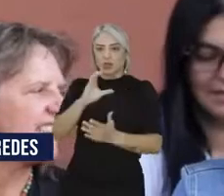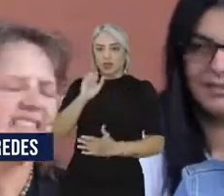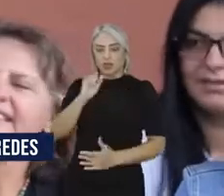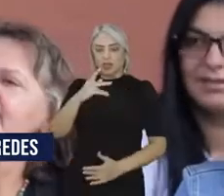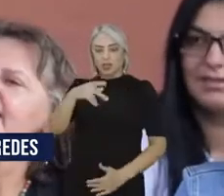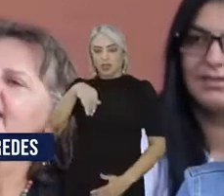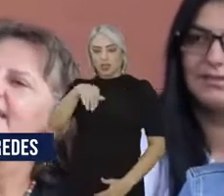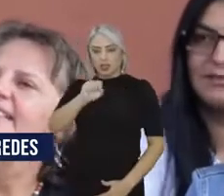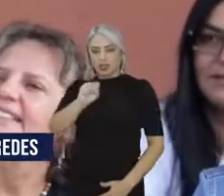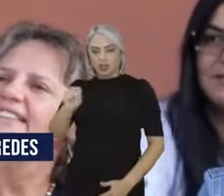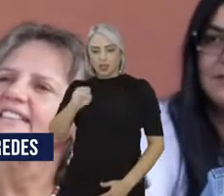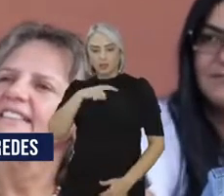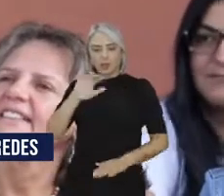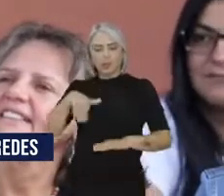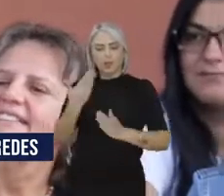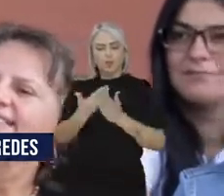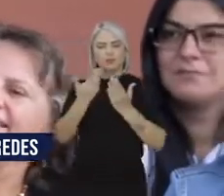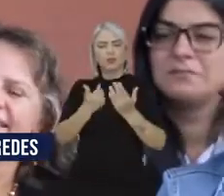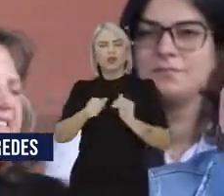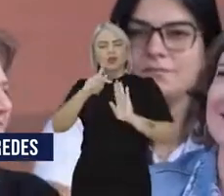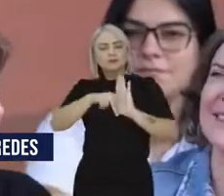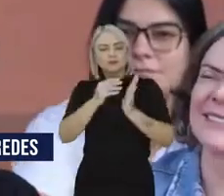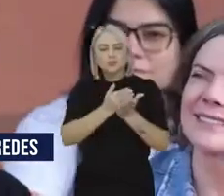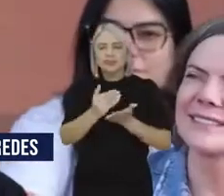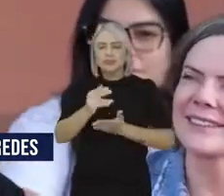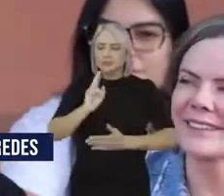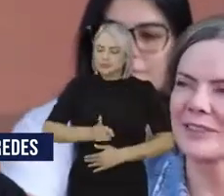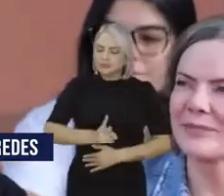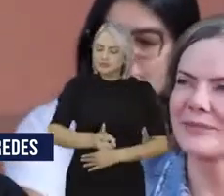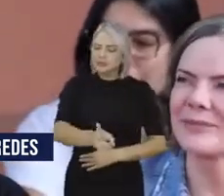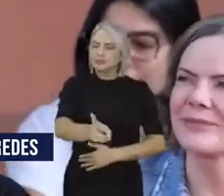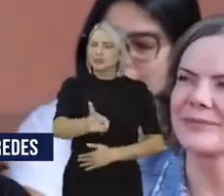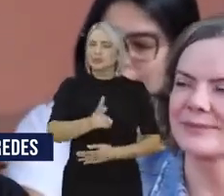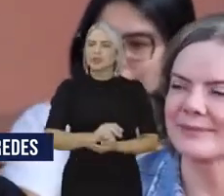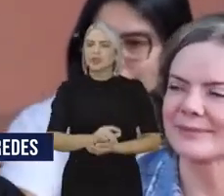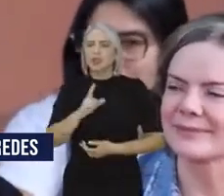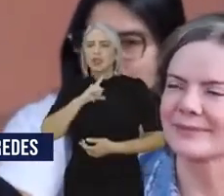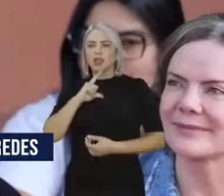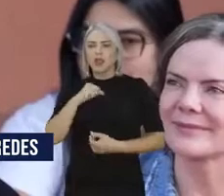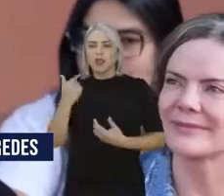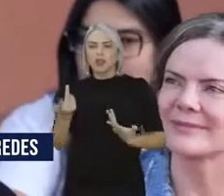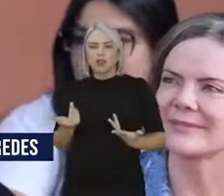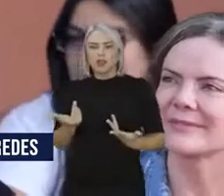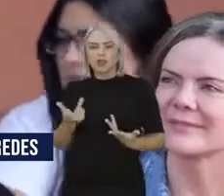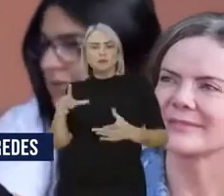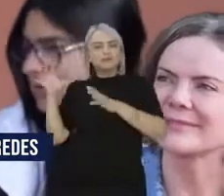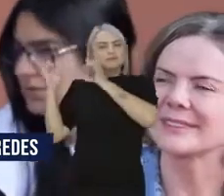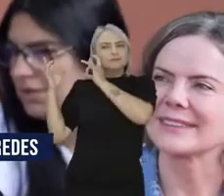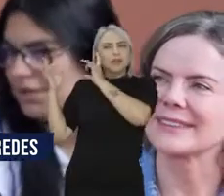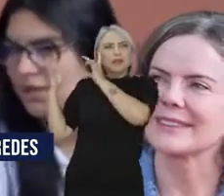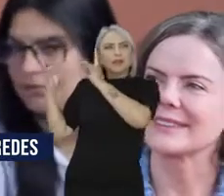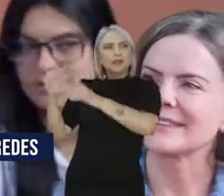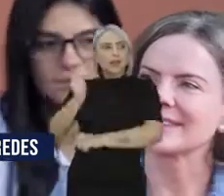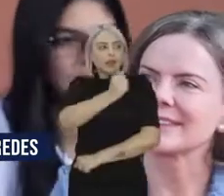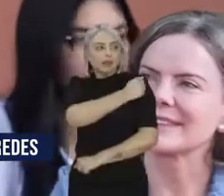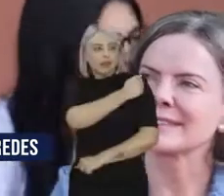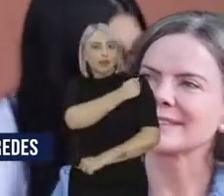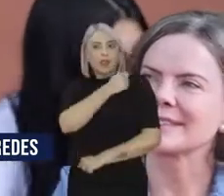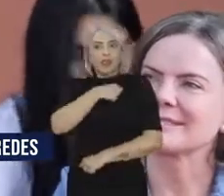com projeto diferenciado, né? A gente sempre visa escutar muito os estudantes, é uma verdadeira república.